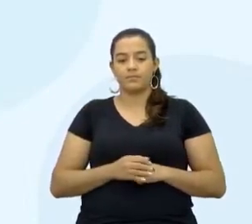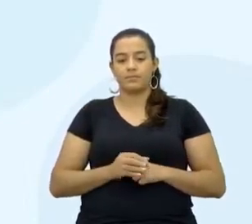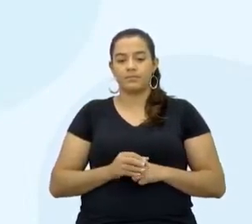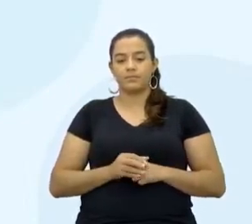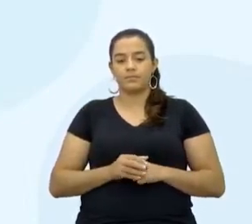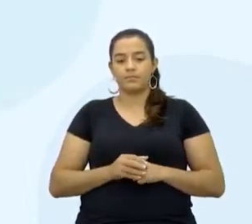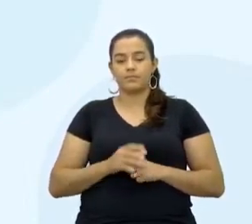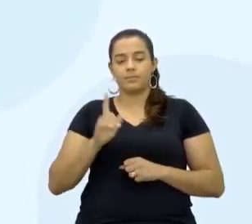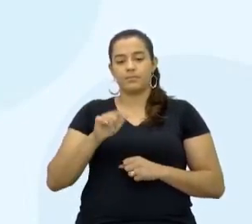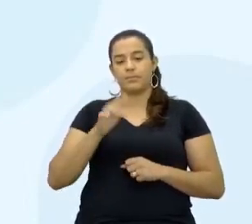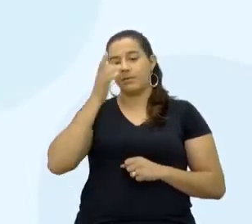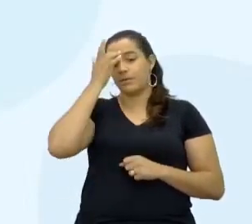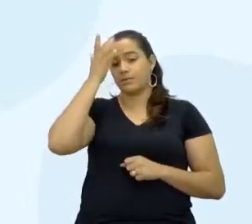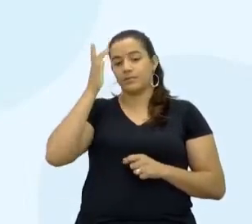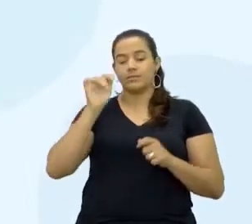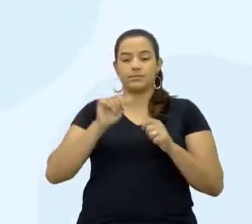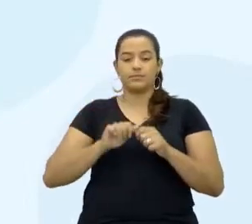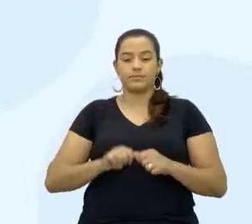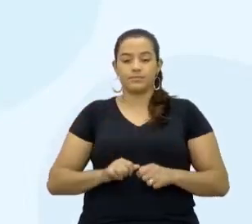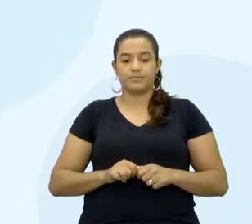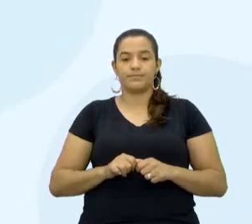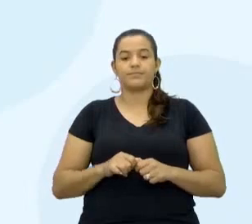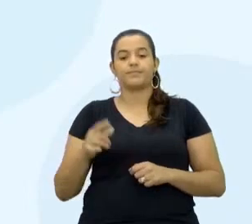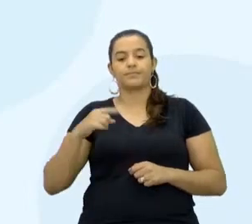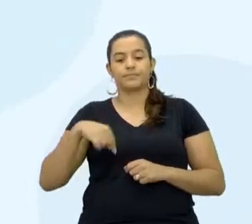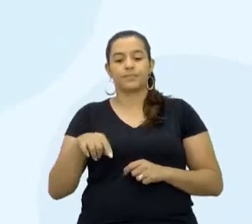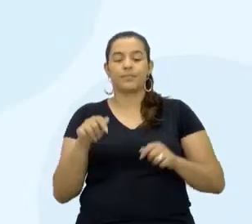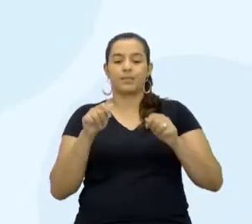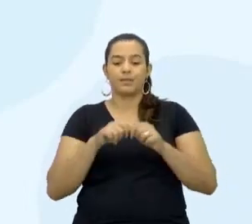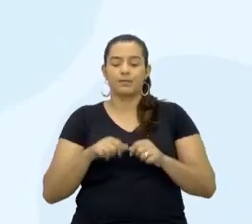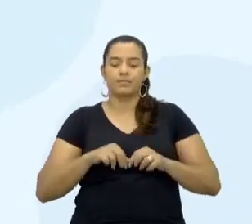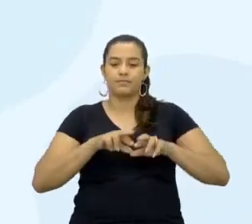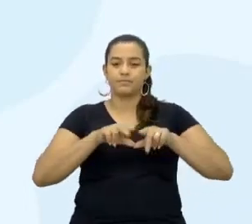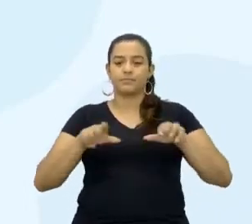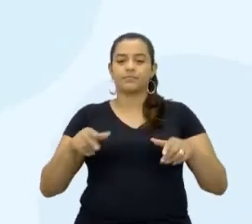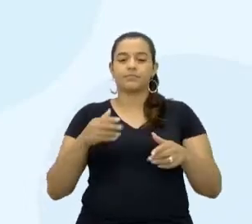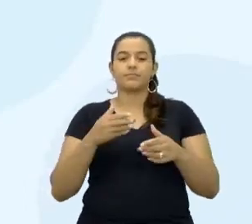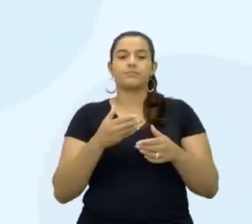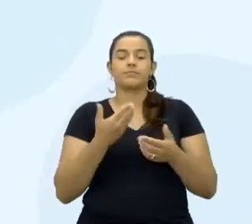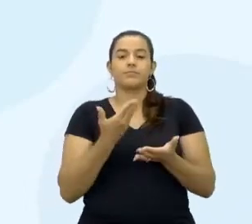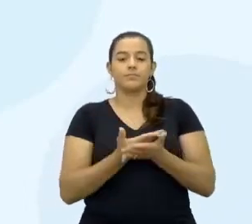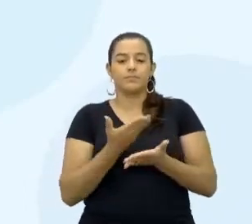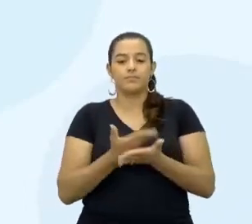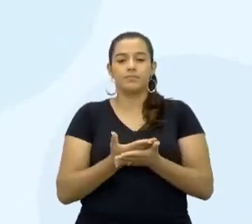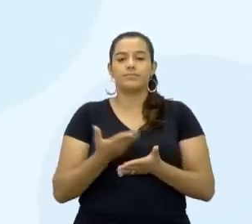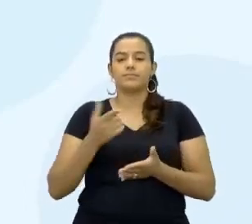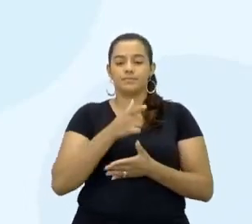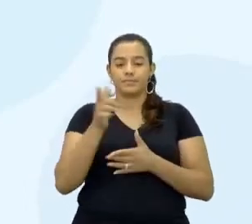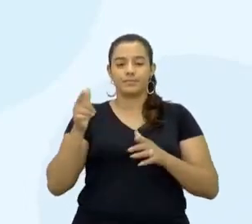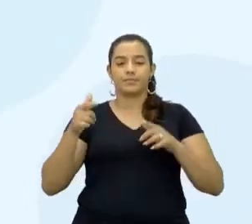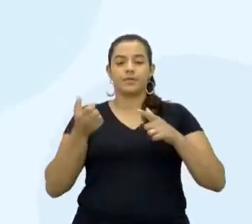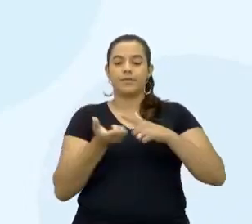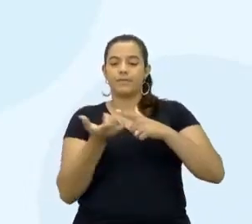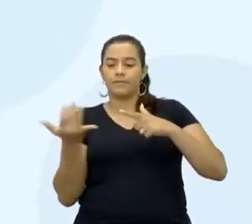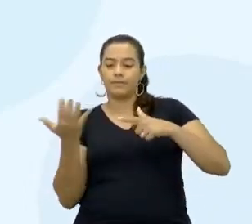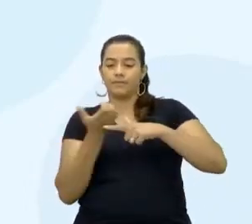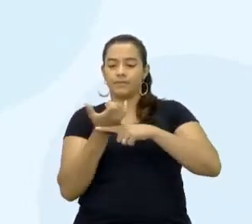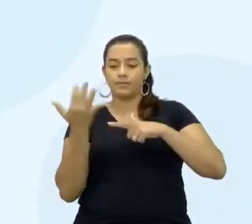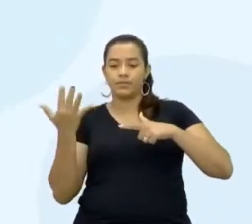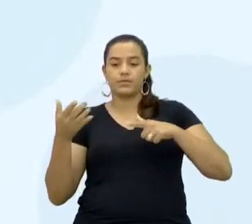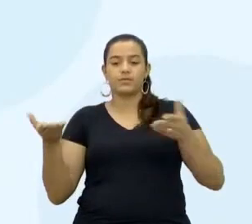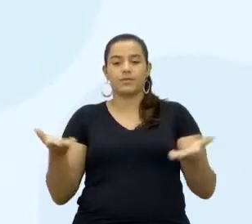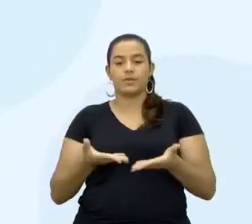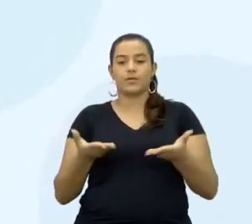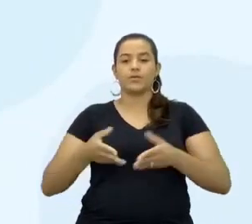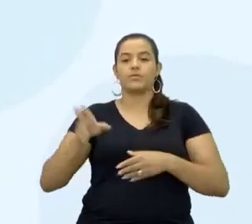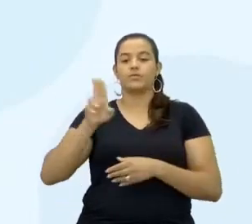de resolver. É bom que a gente fez bastante estudos lá com frações e agora a gente tem que utilizar, ó. Como que